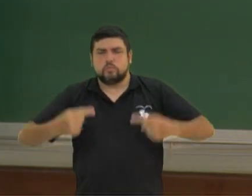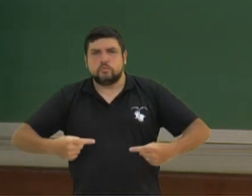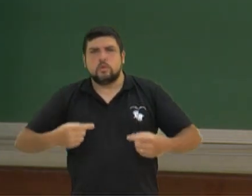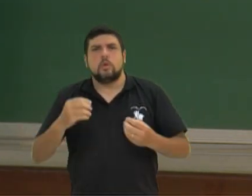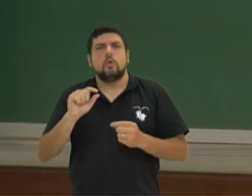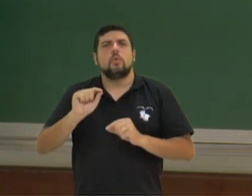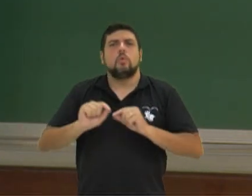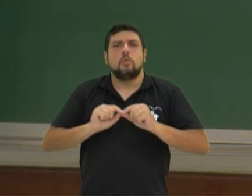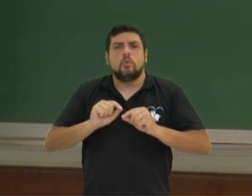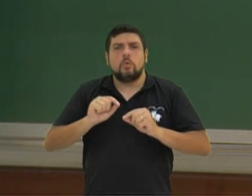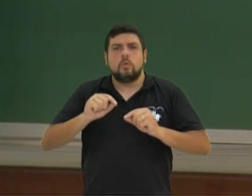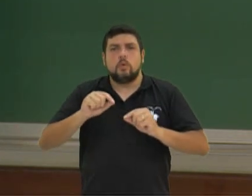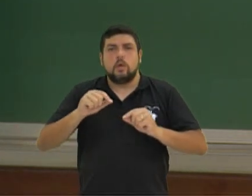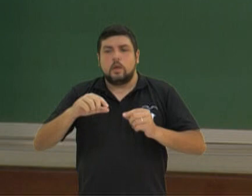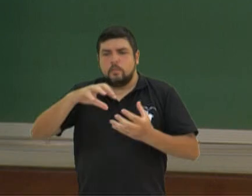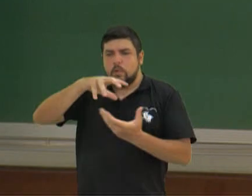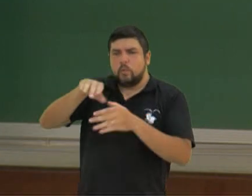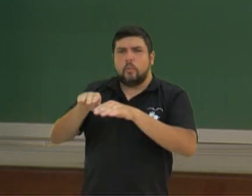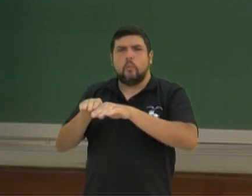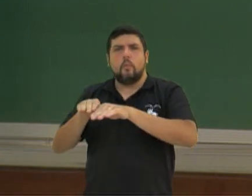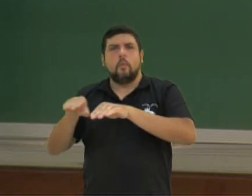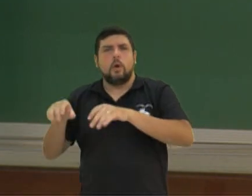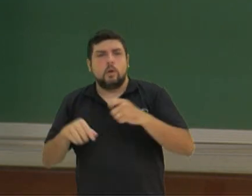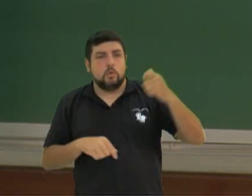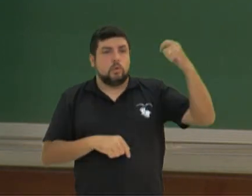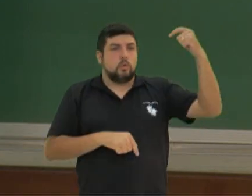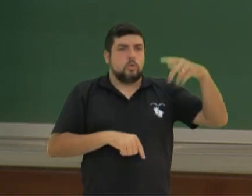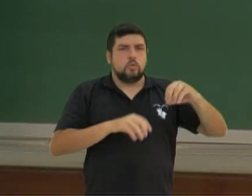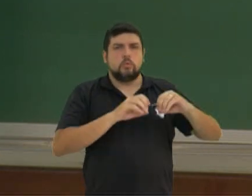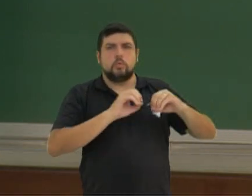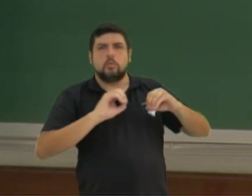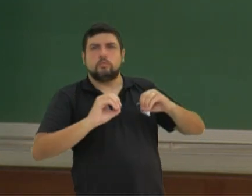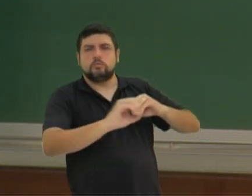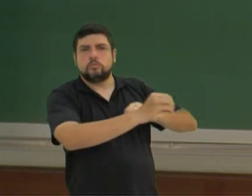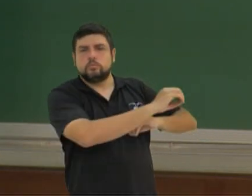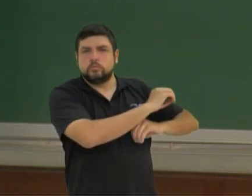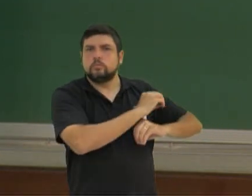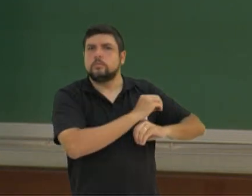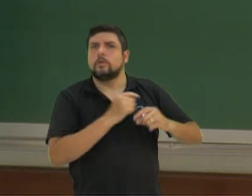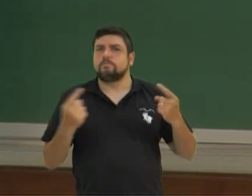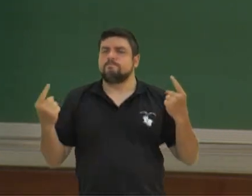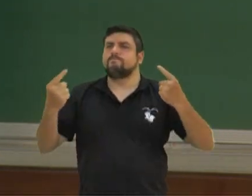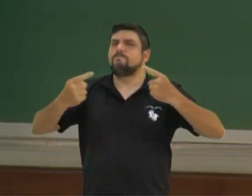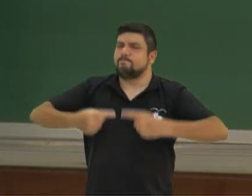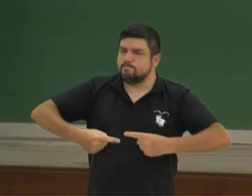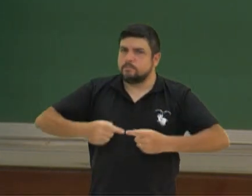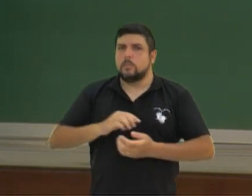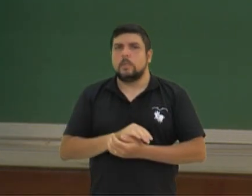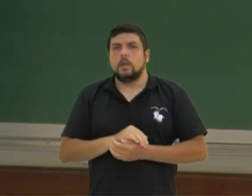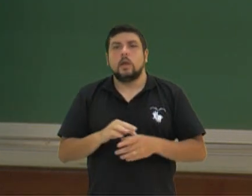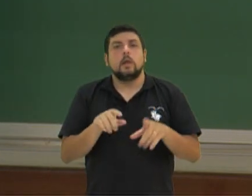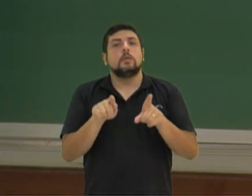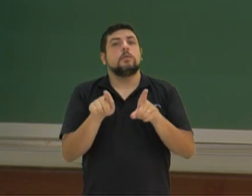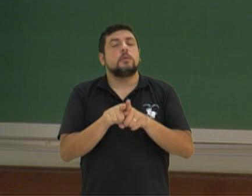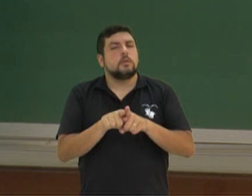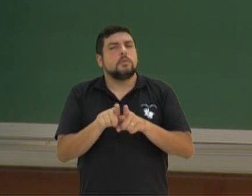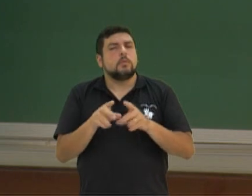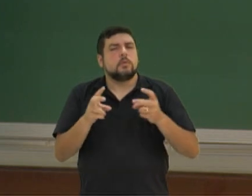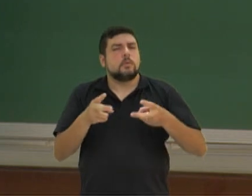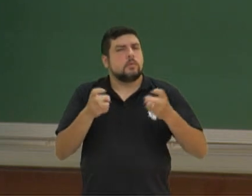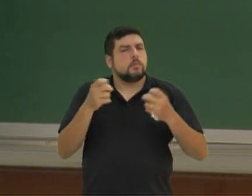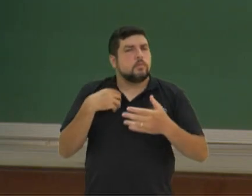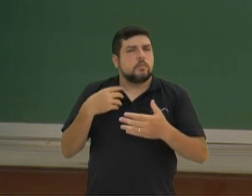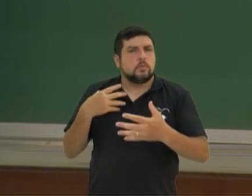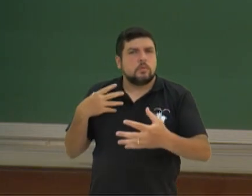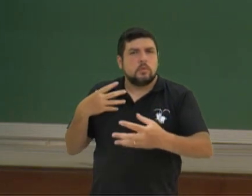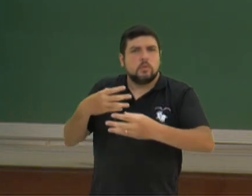o geocentrismo e o heliocentrismo, né, de Nicolau Copérnico, e nós vimos que os artistas